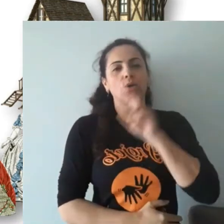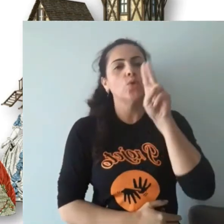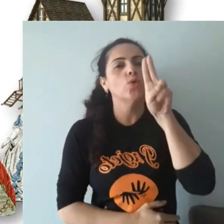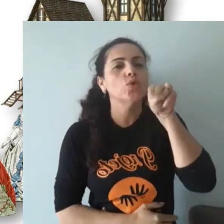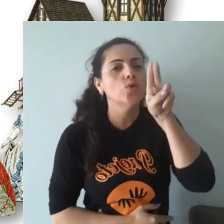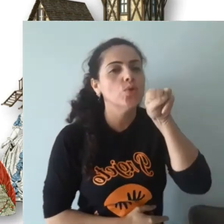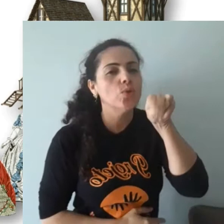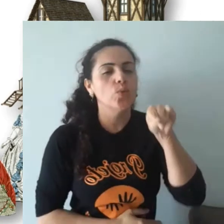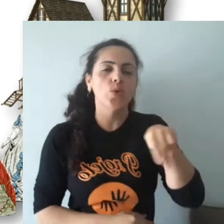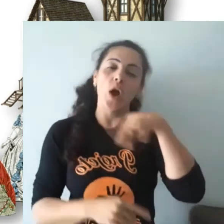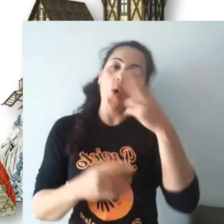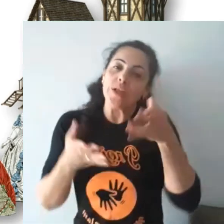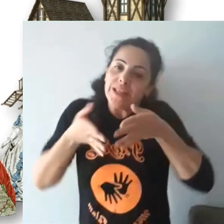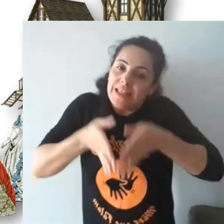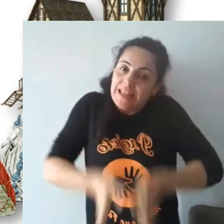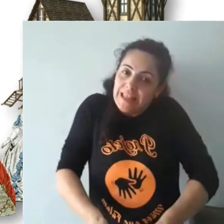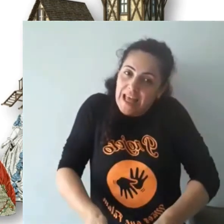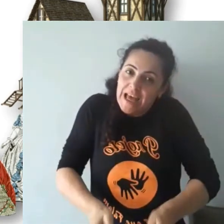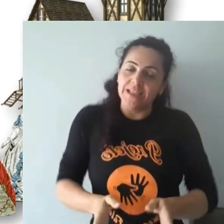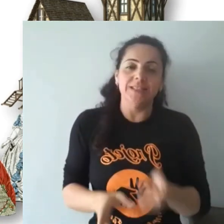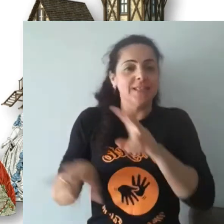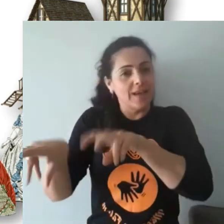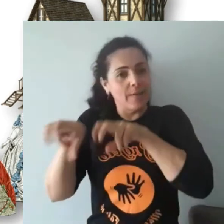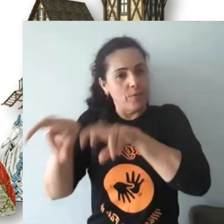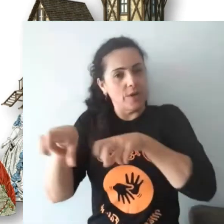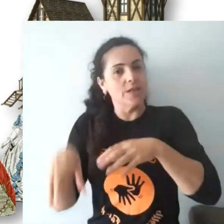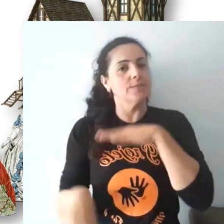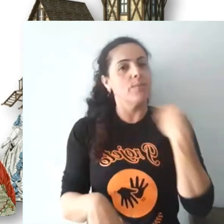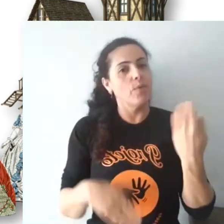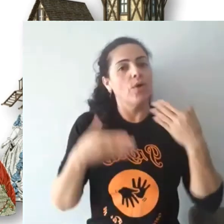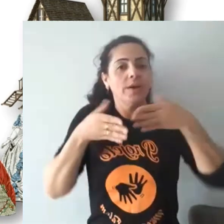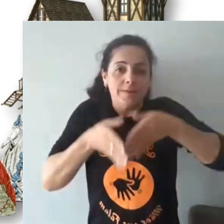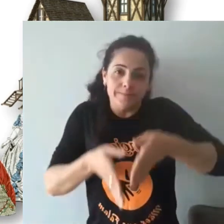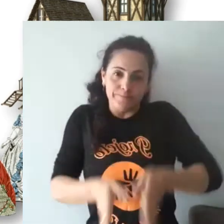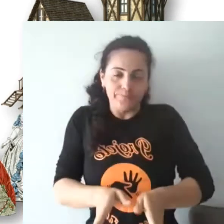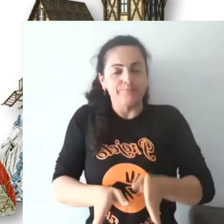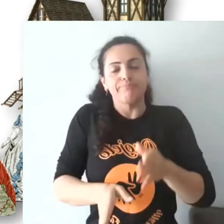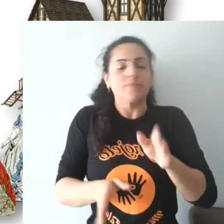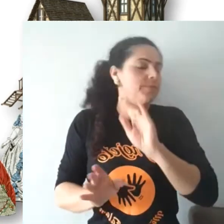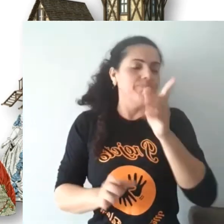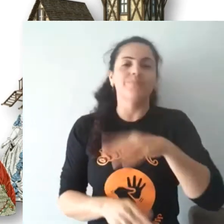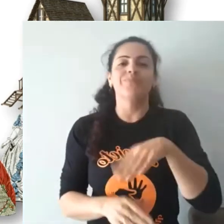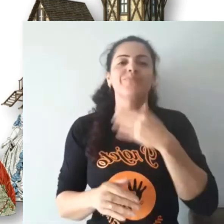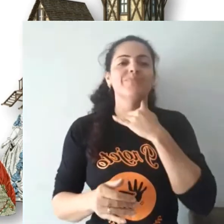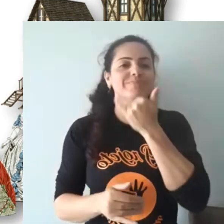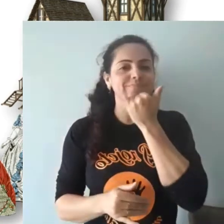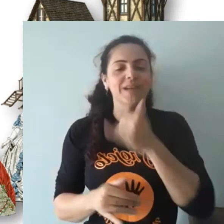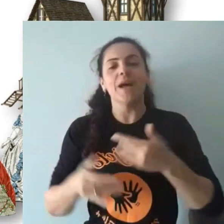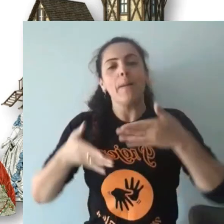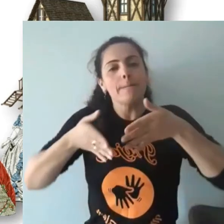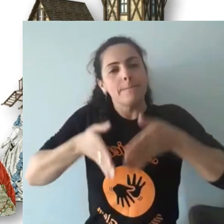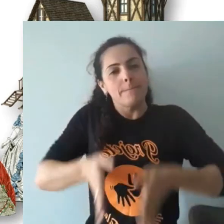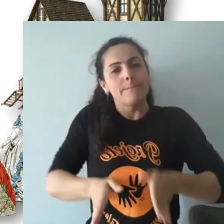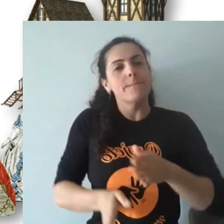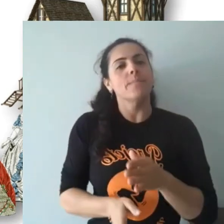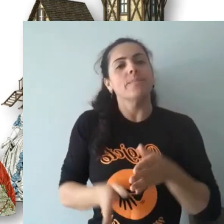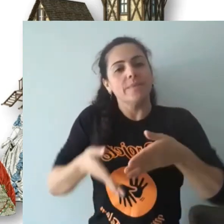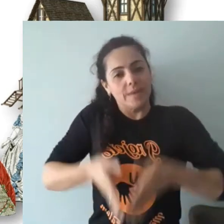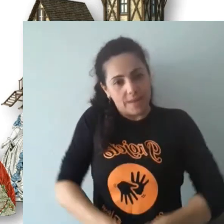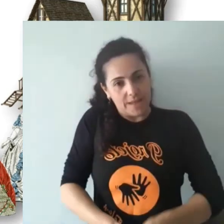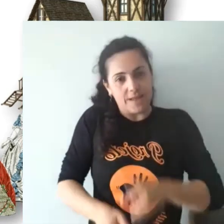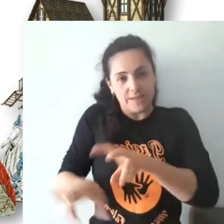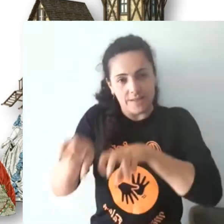era parte da realidade, tá? Infelizmente aí a gente tinha uma sociedade, né, realmente